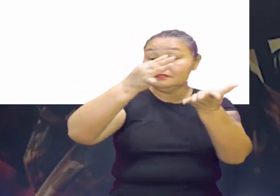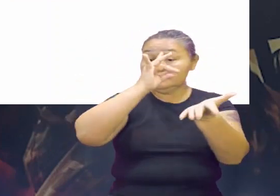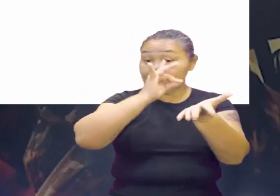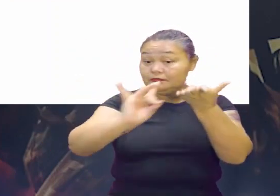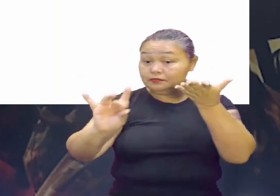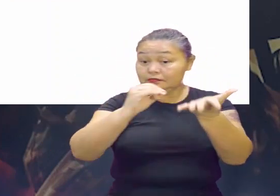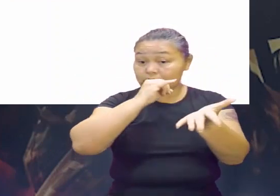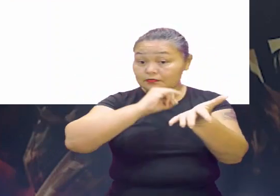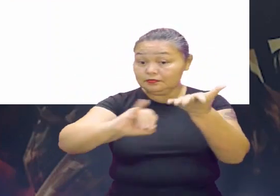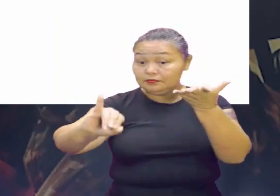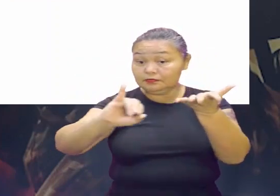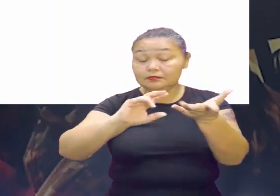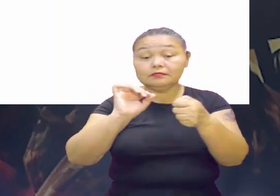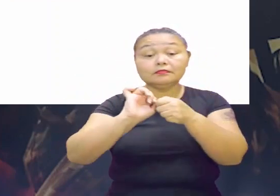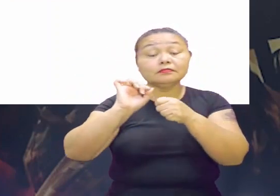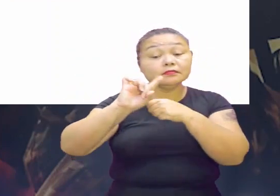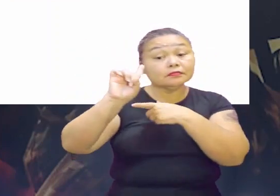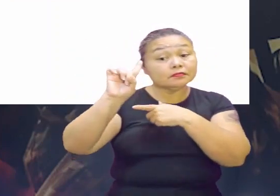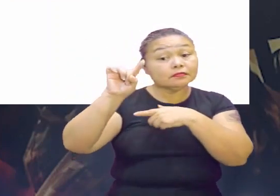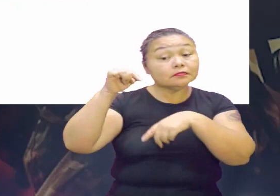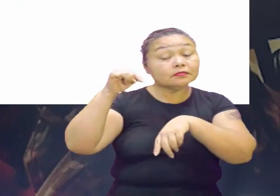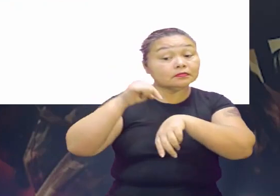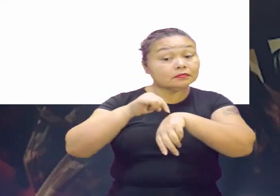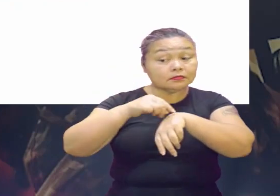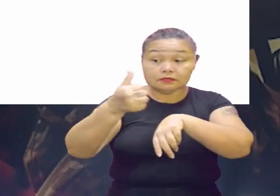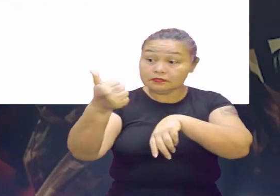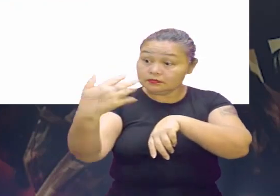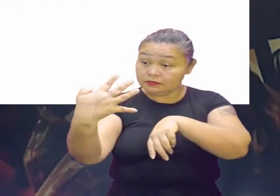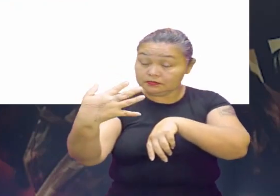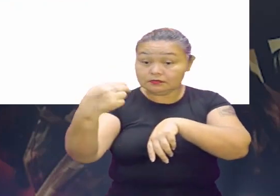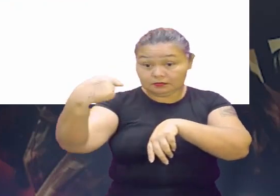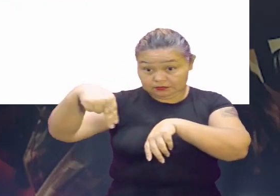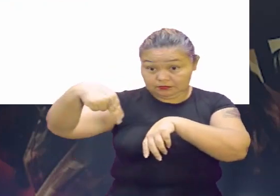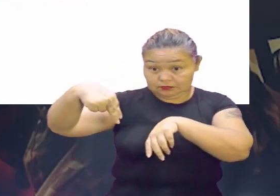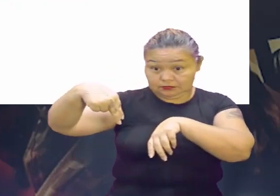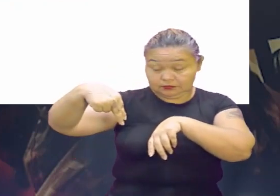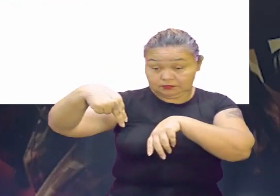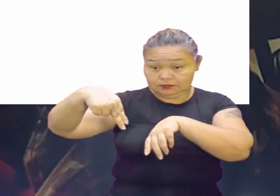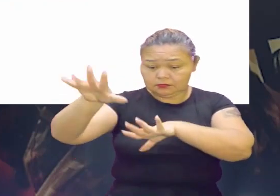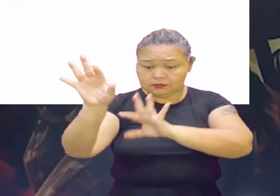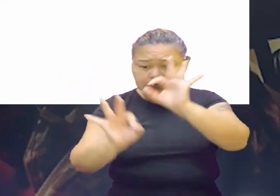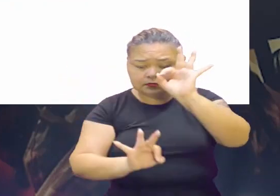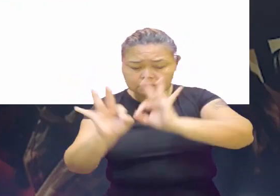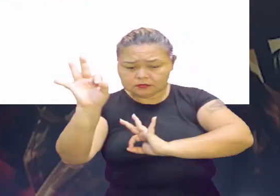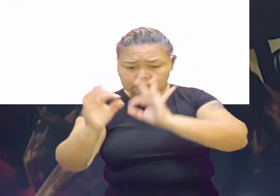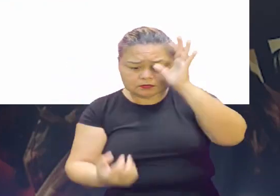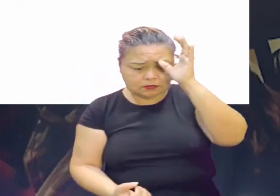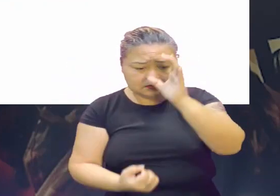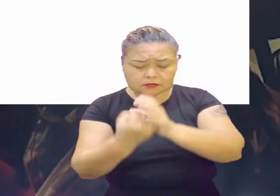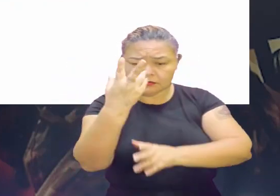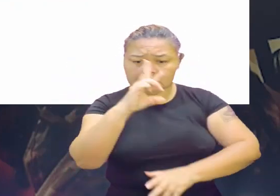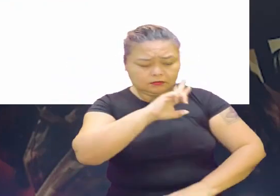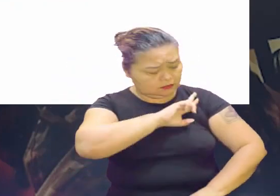naquele momento, no dia 14, estava se planejando a criação da República.